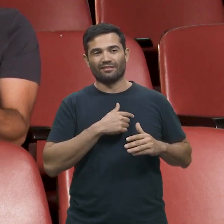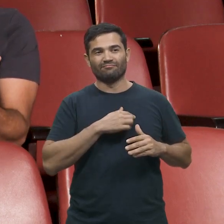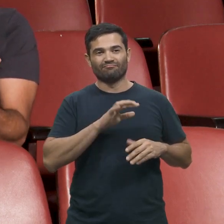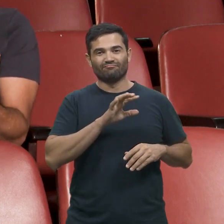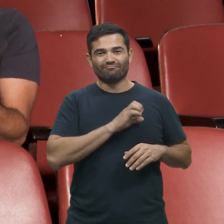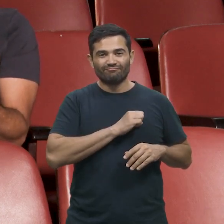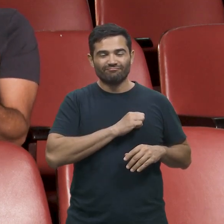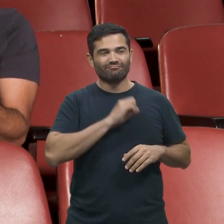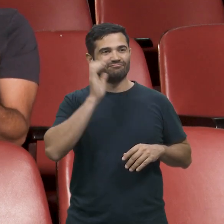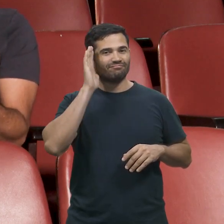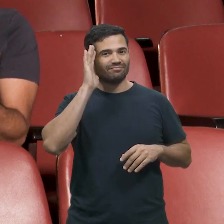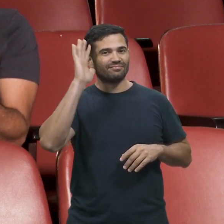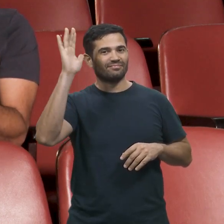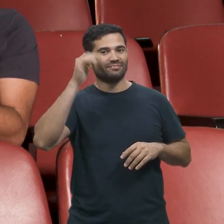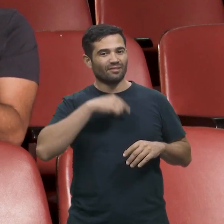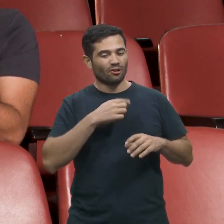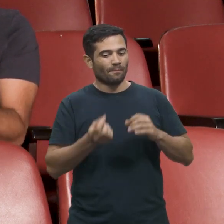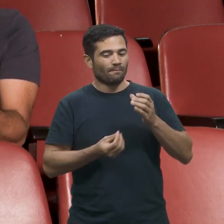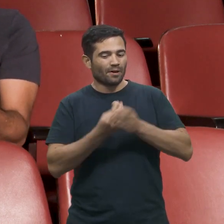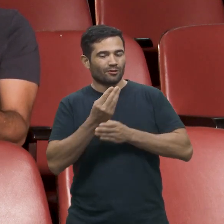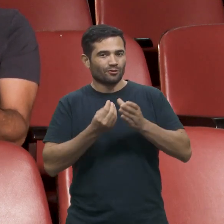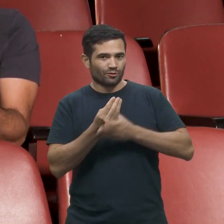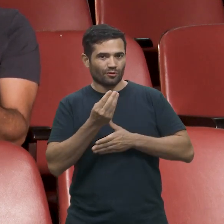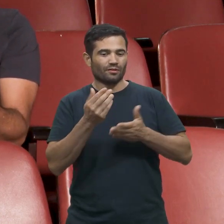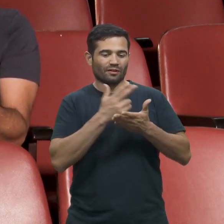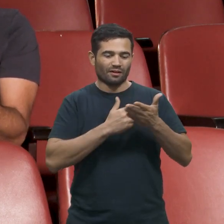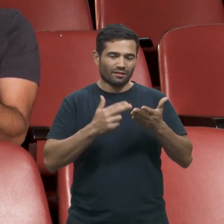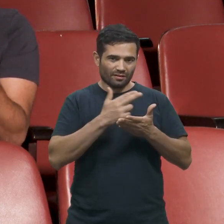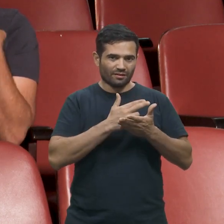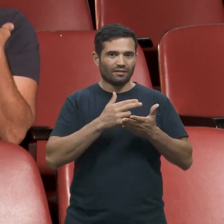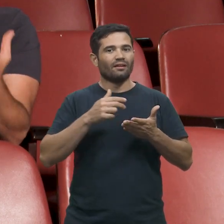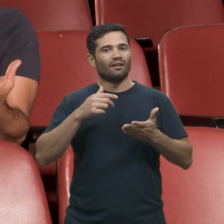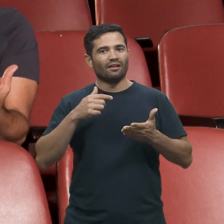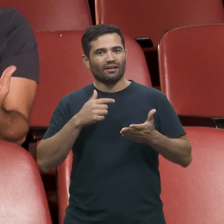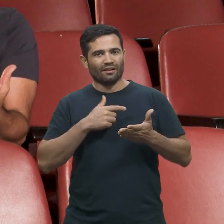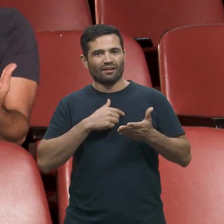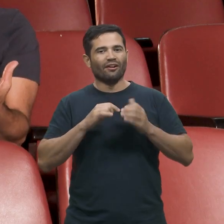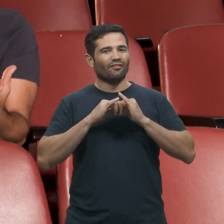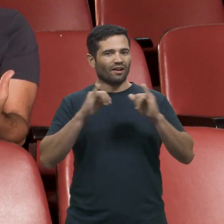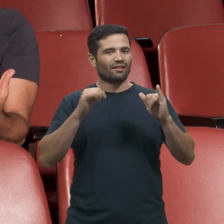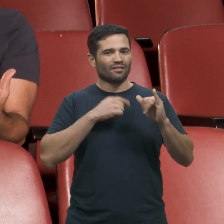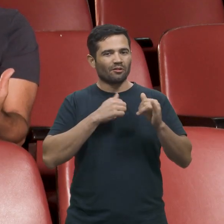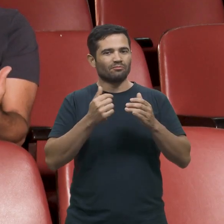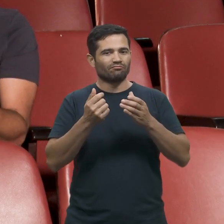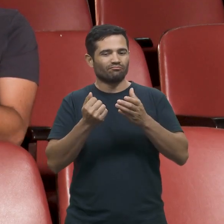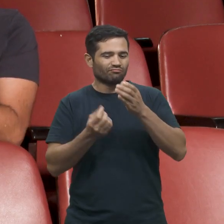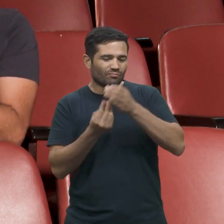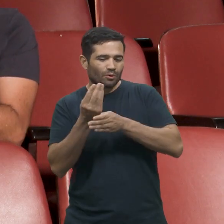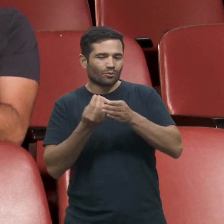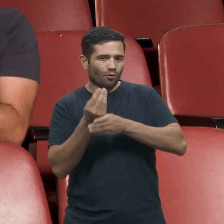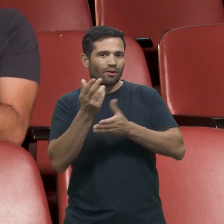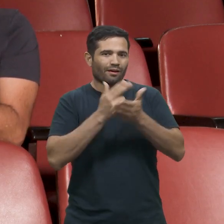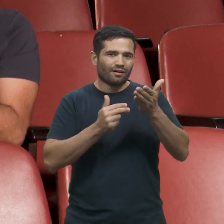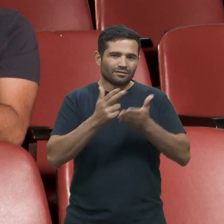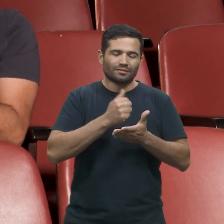como um realizador que eu sou também, um produtor artista, né? Digo que eu sou um produtor artista, né?